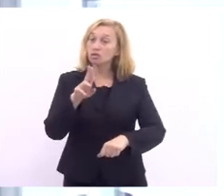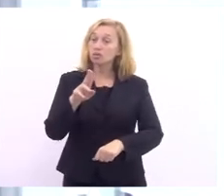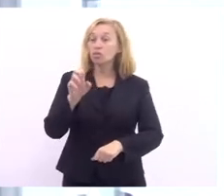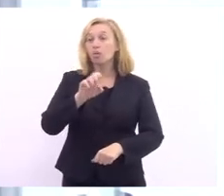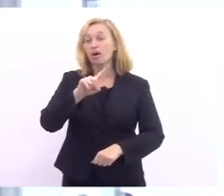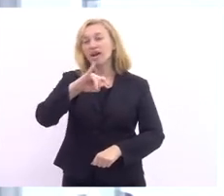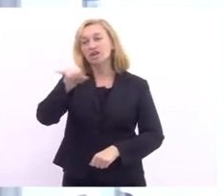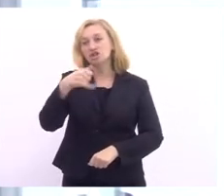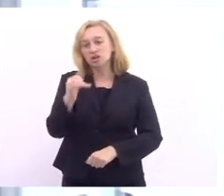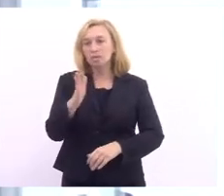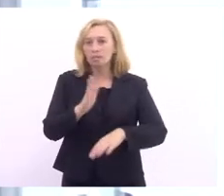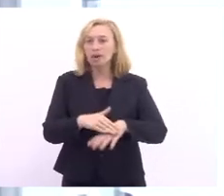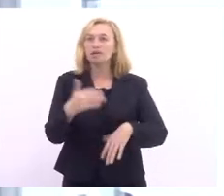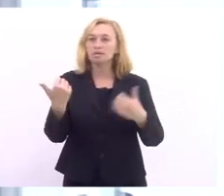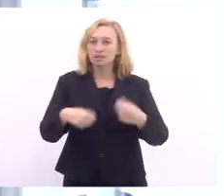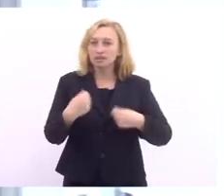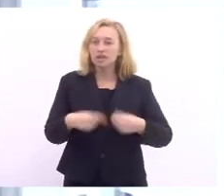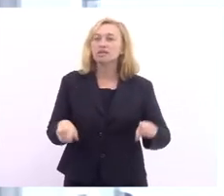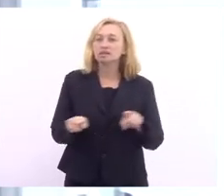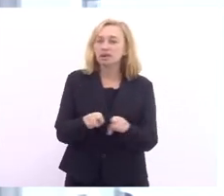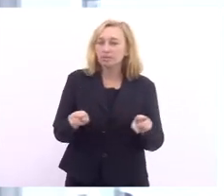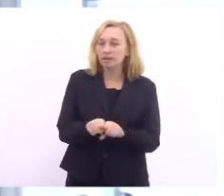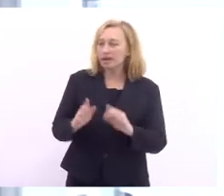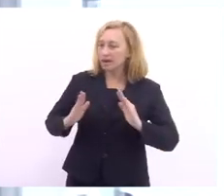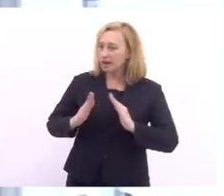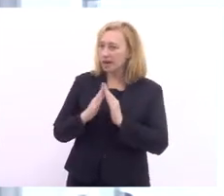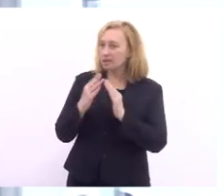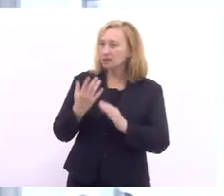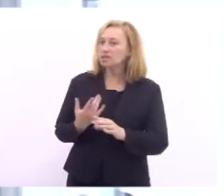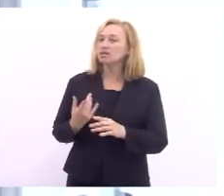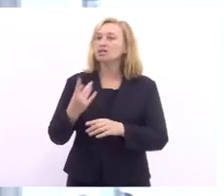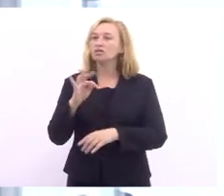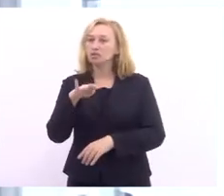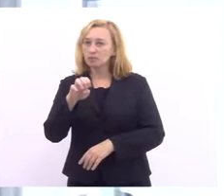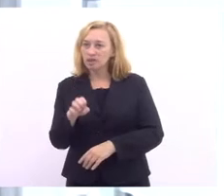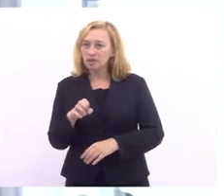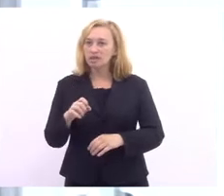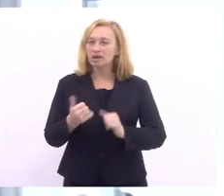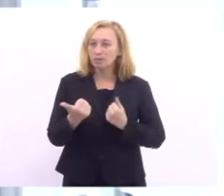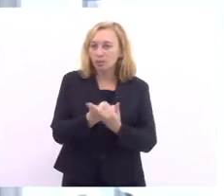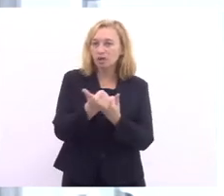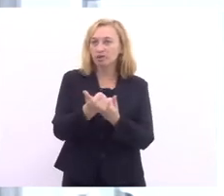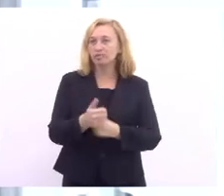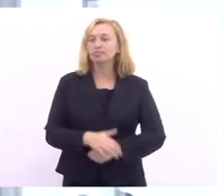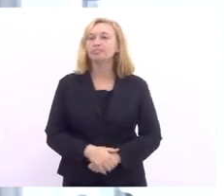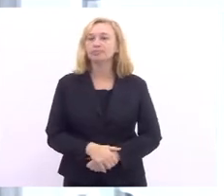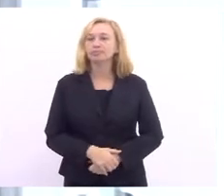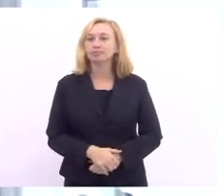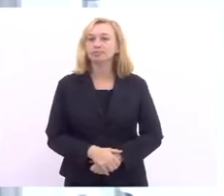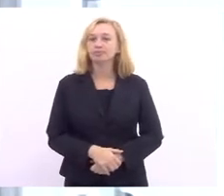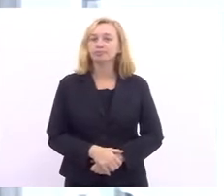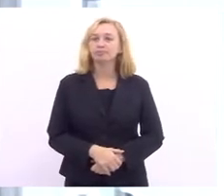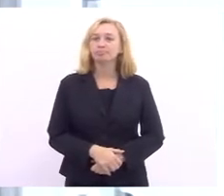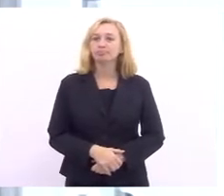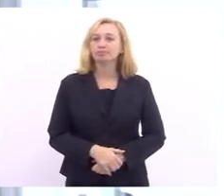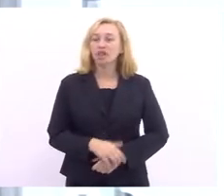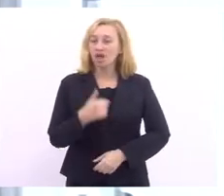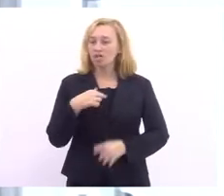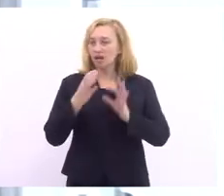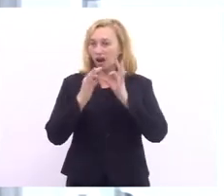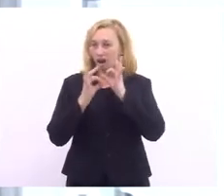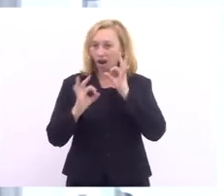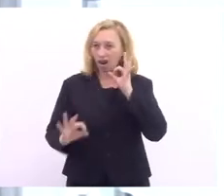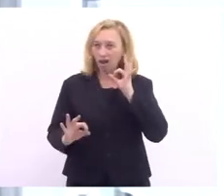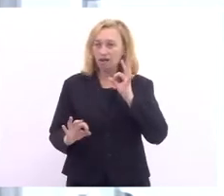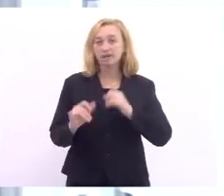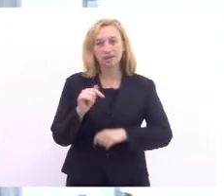demais precisava tava ali também a casa Fluminense também apoiando tá então eu vou me alongar